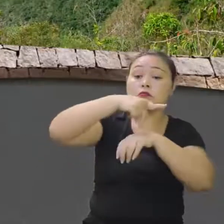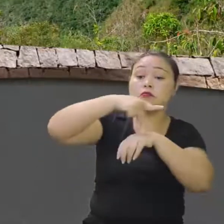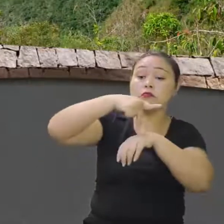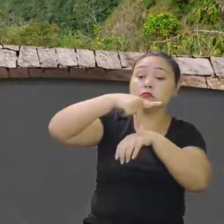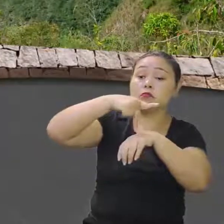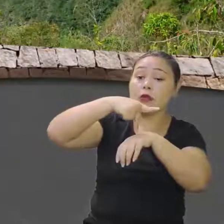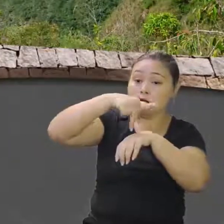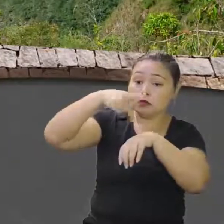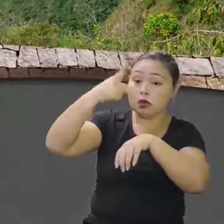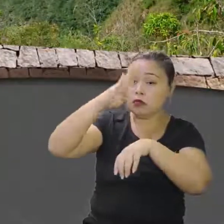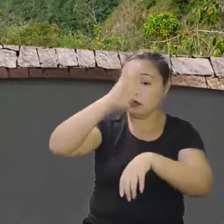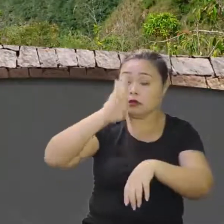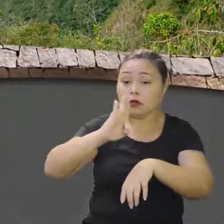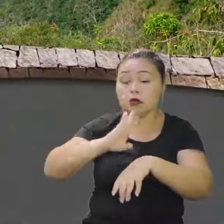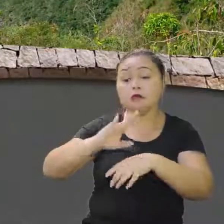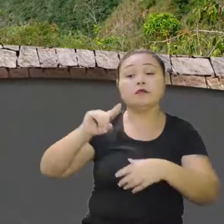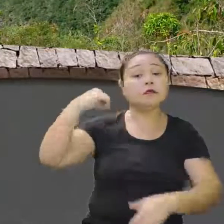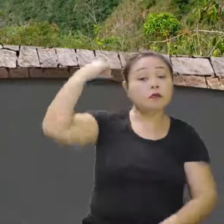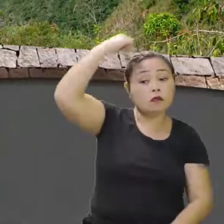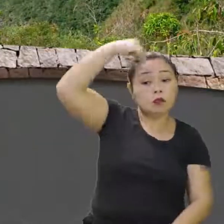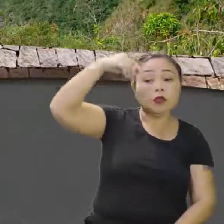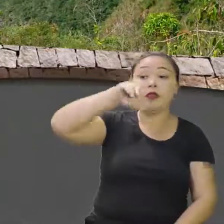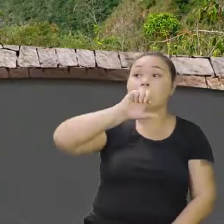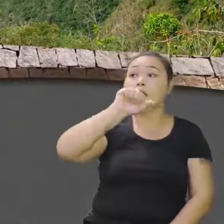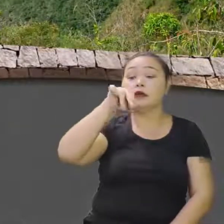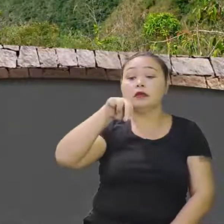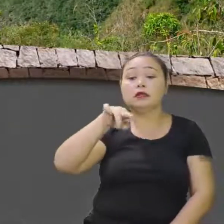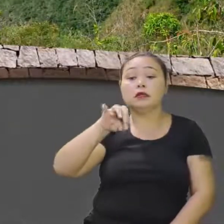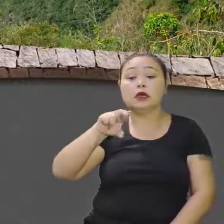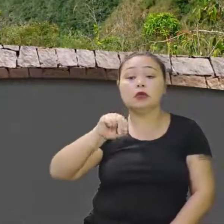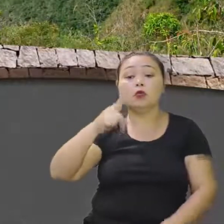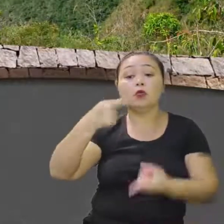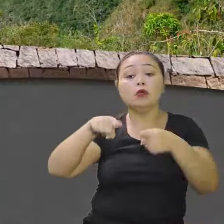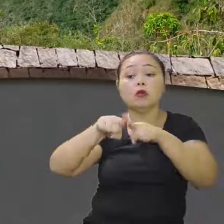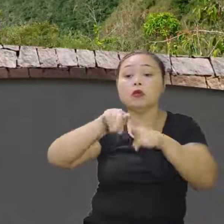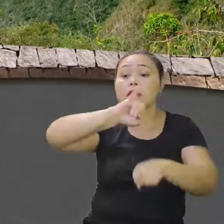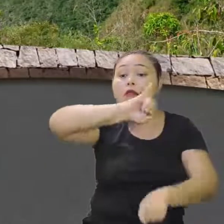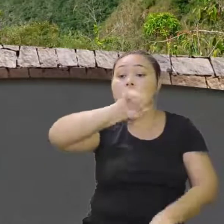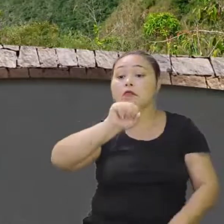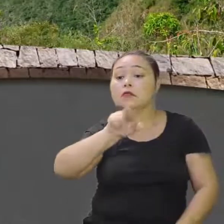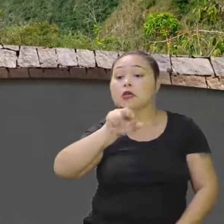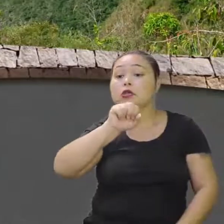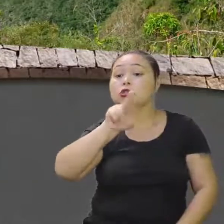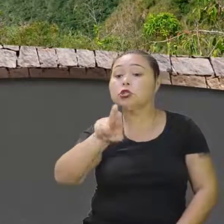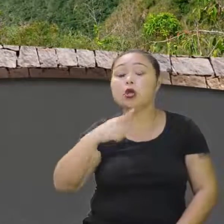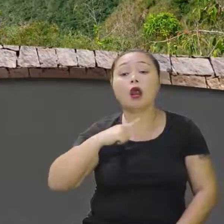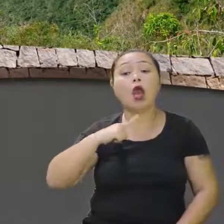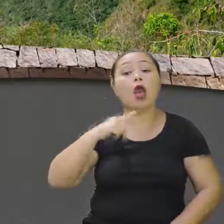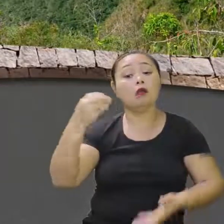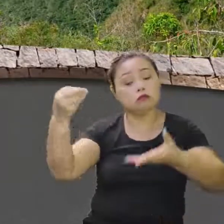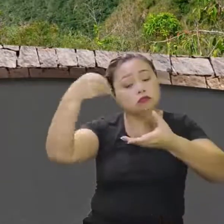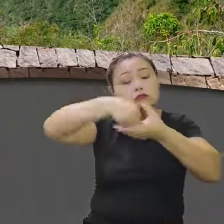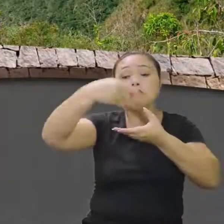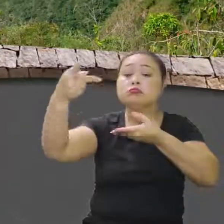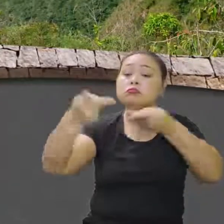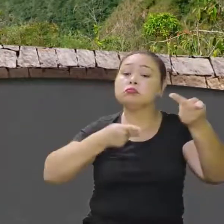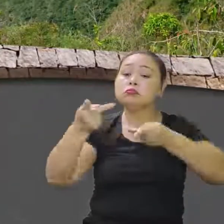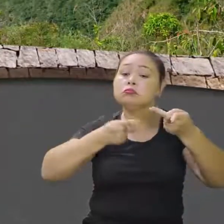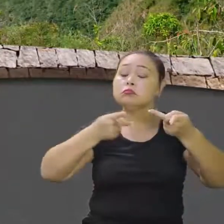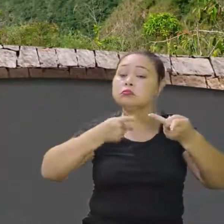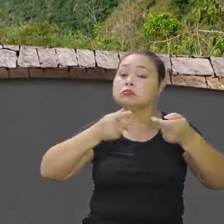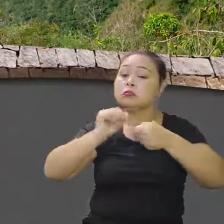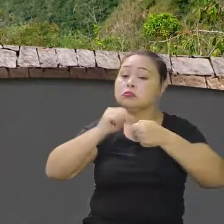Santo Antônio e Giral. Ela faz parte do projeto de